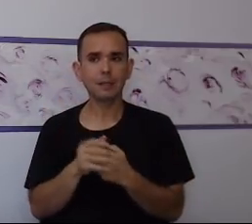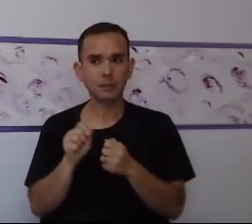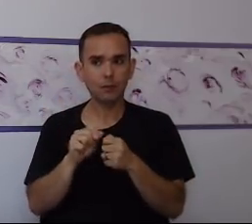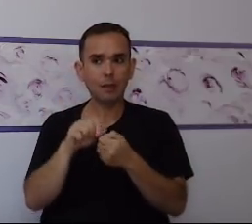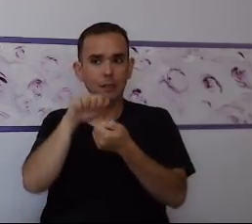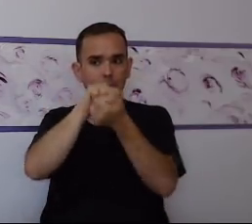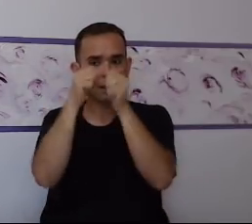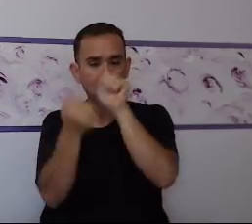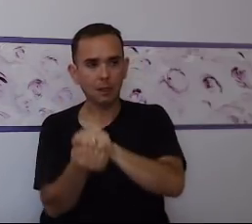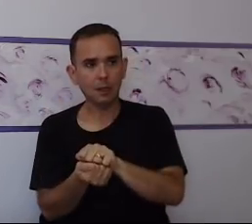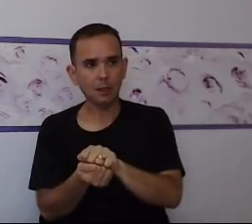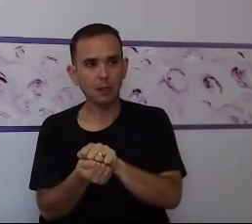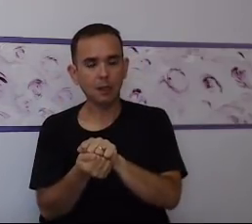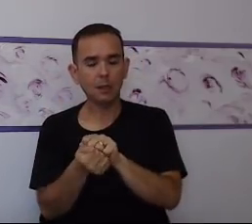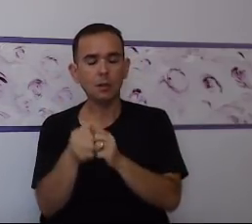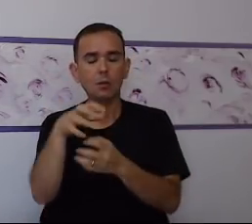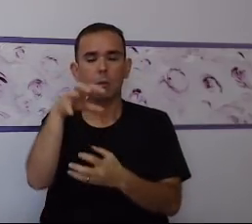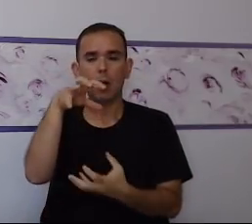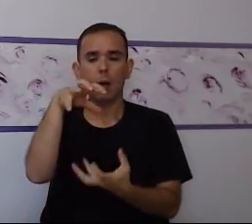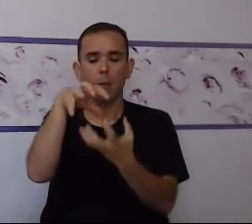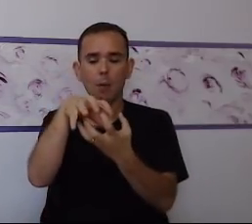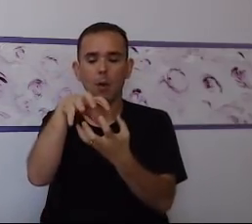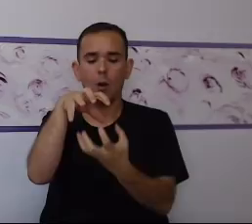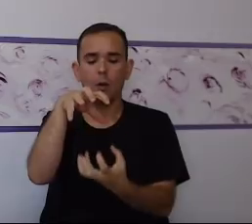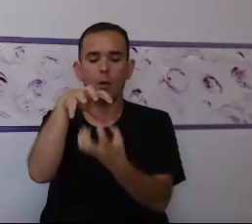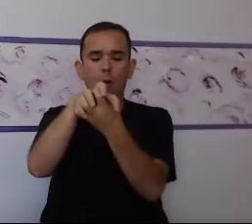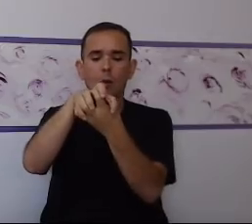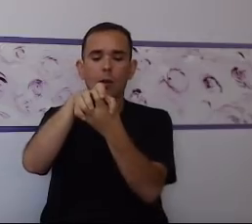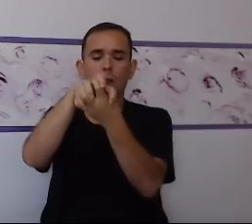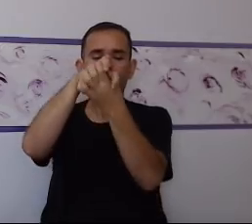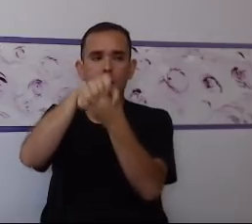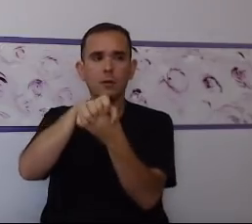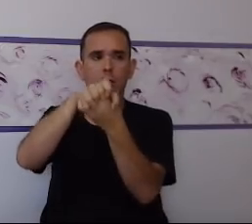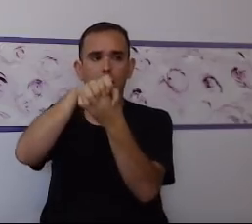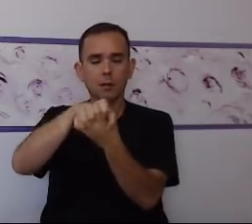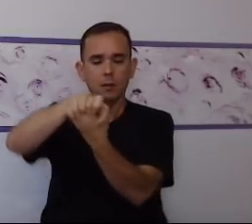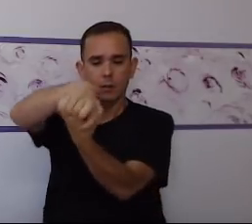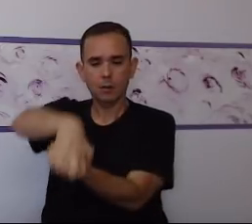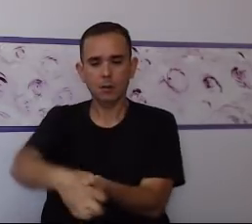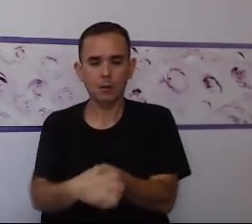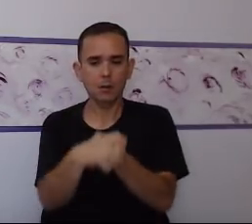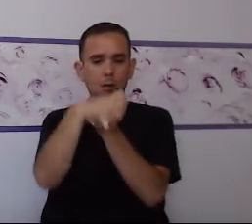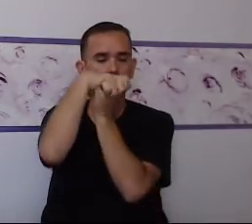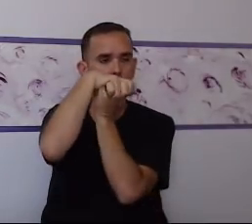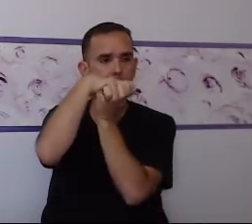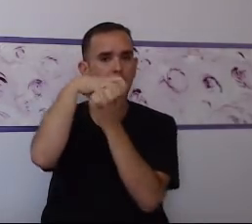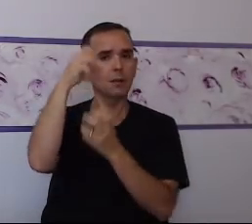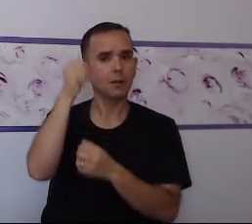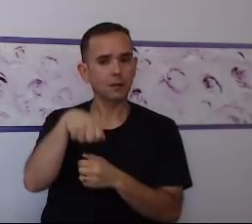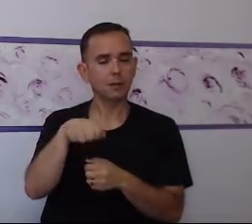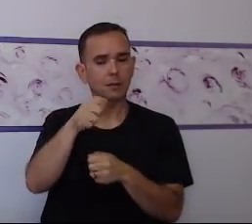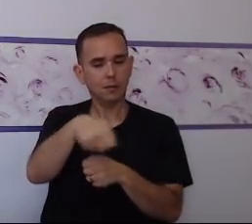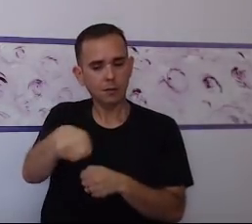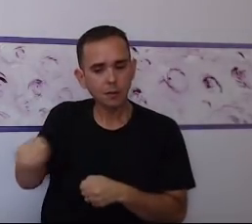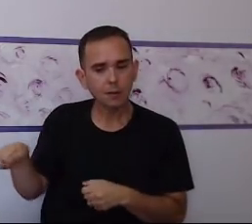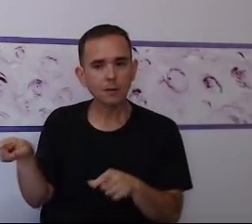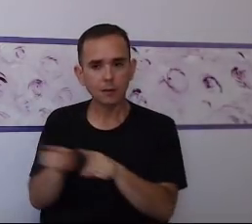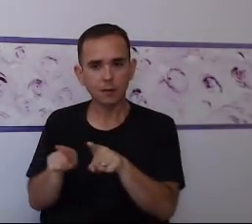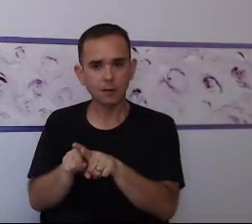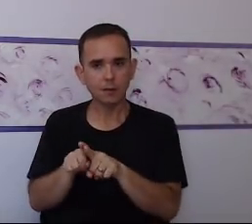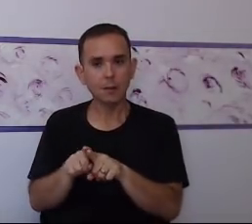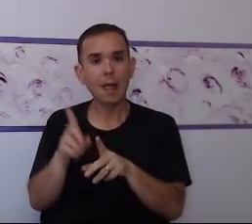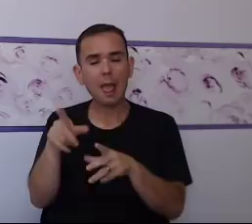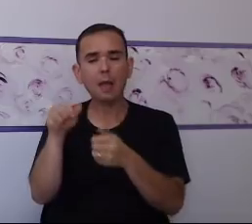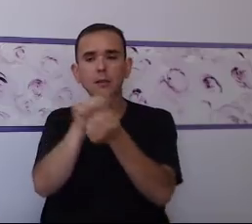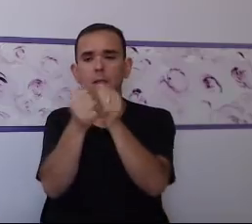adapta em uma bola, que daí ele consegue fazer a preensão para poder dar a resposta dele lá no registro. Tá bom? Aí